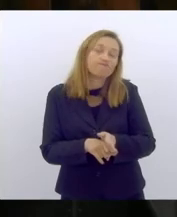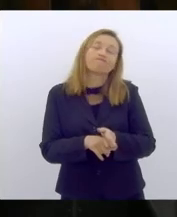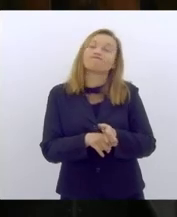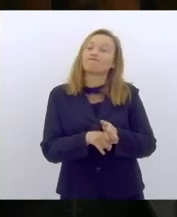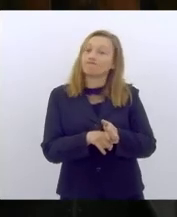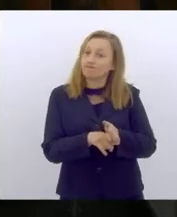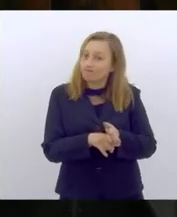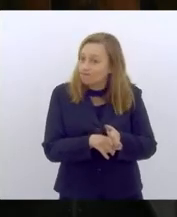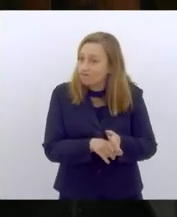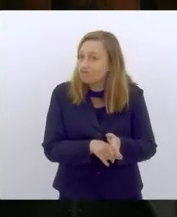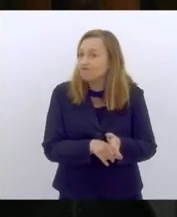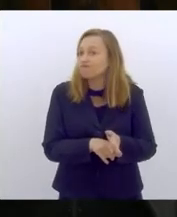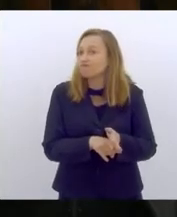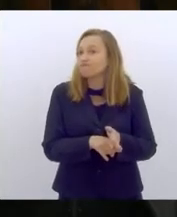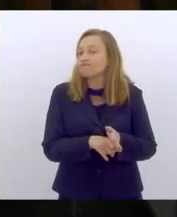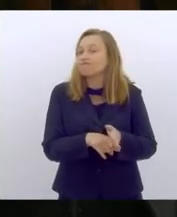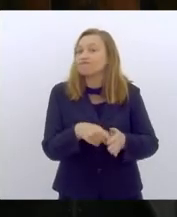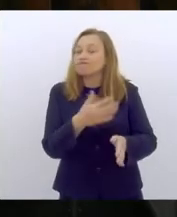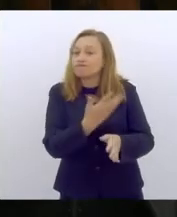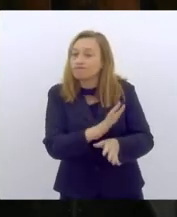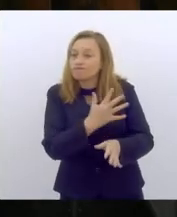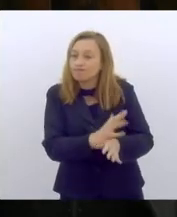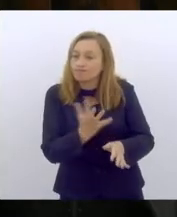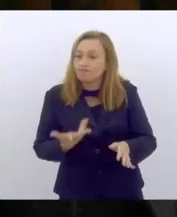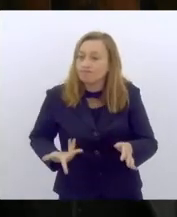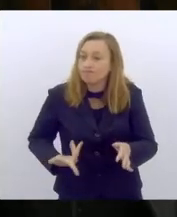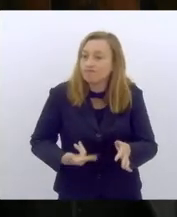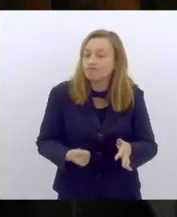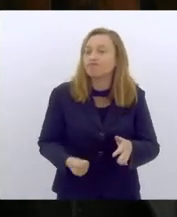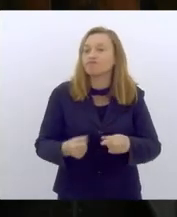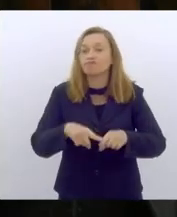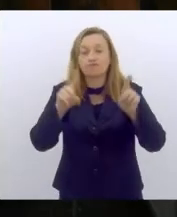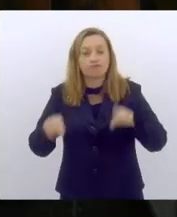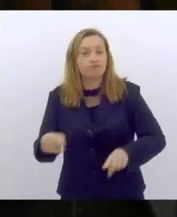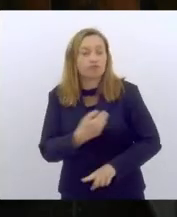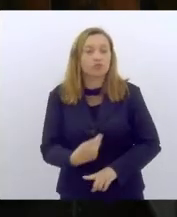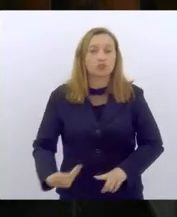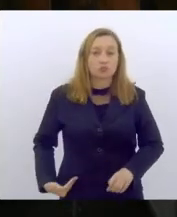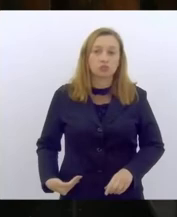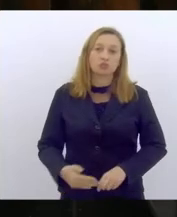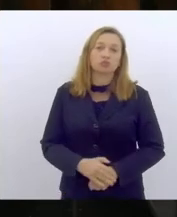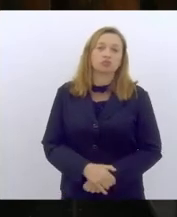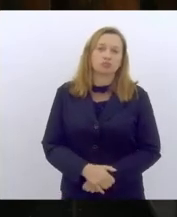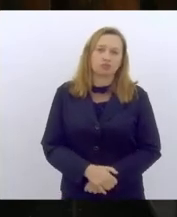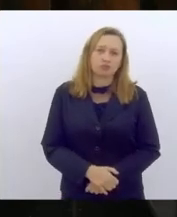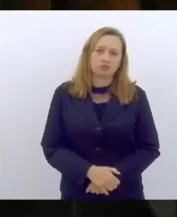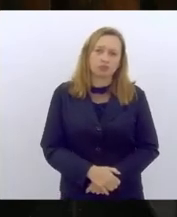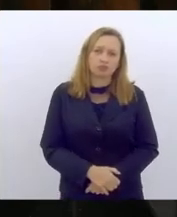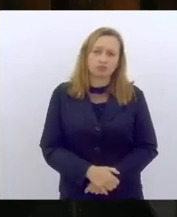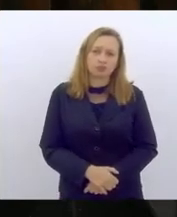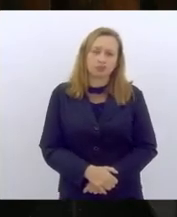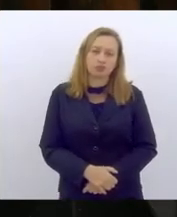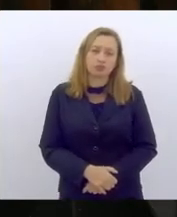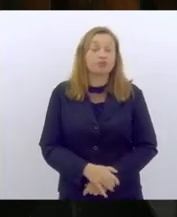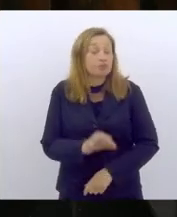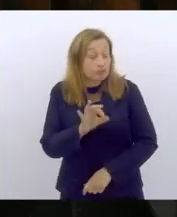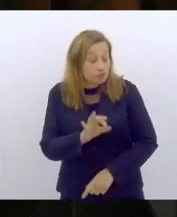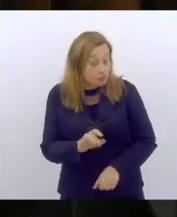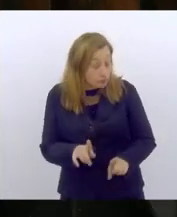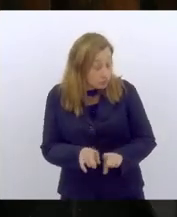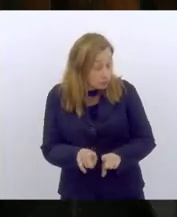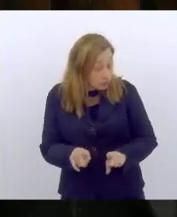pela treinamento e qualificação do servidor público e ser